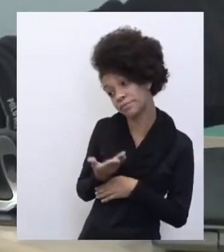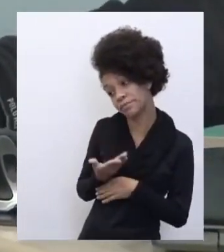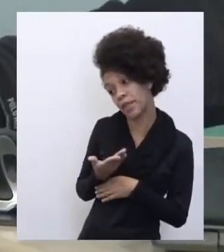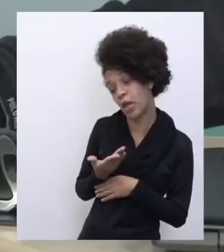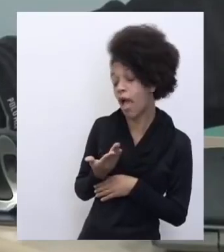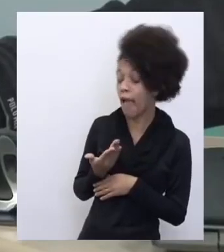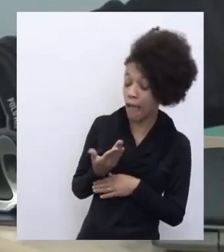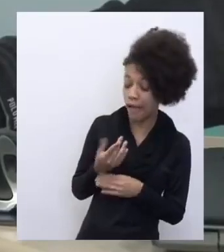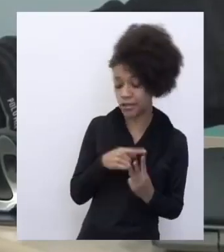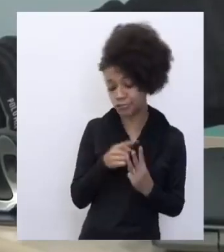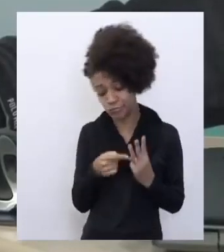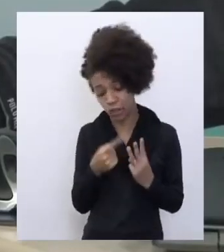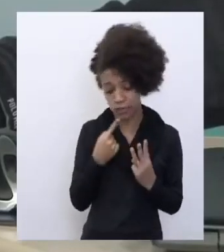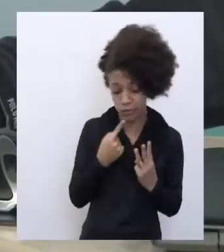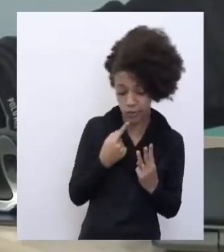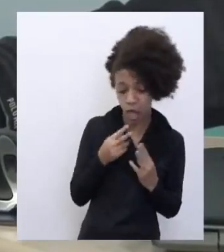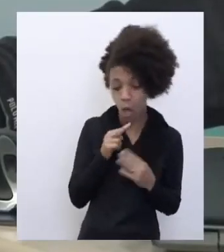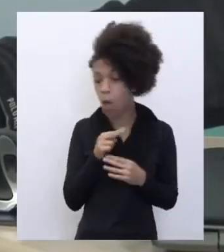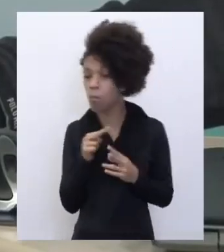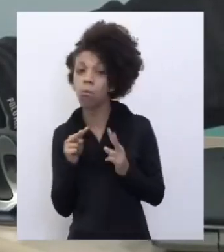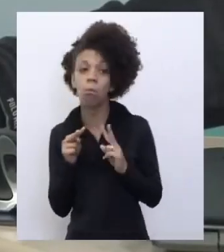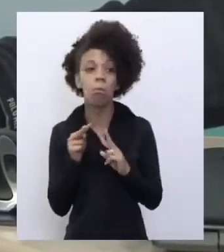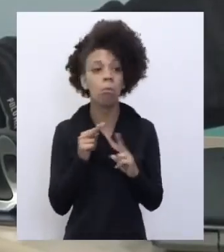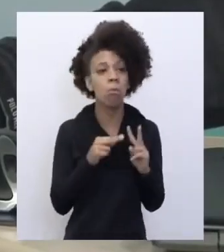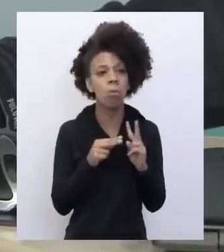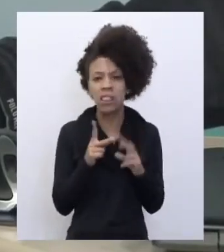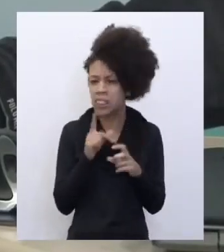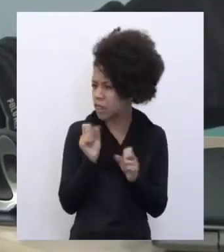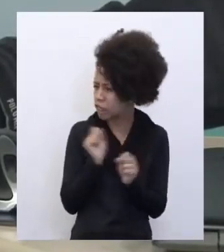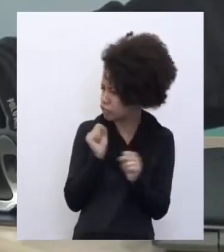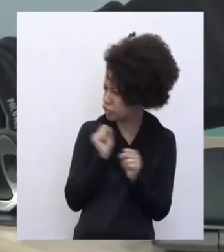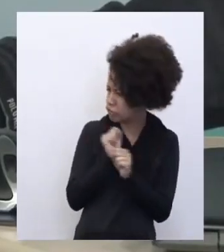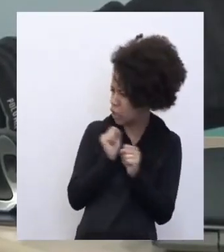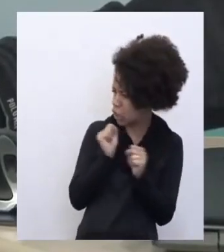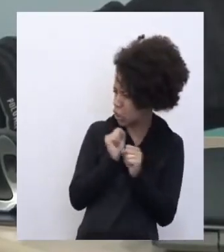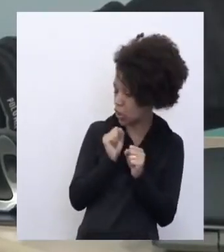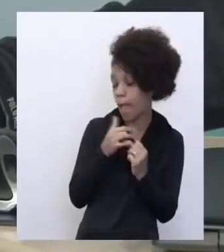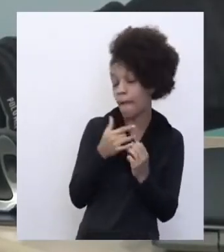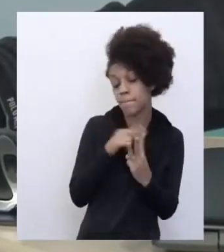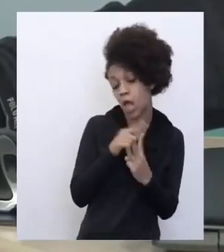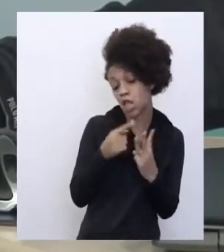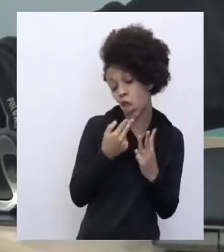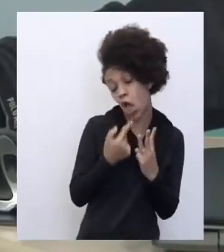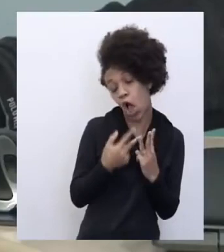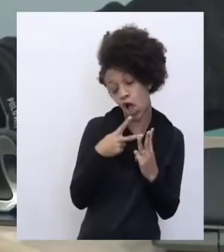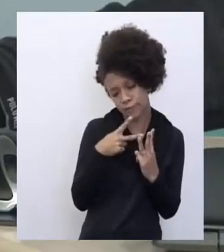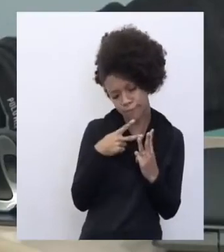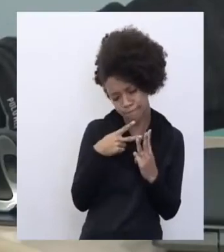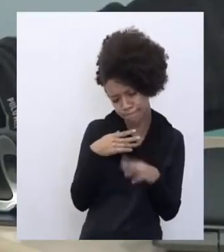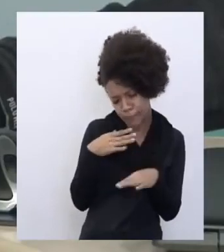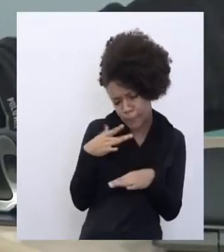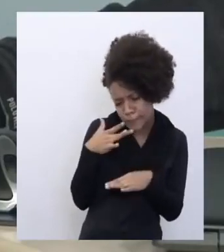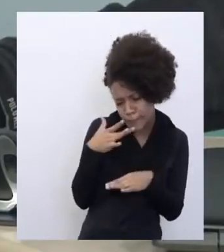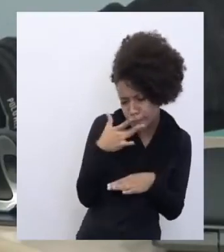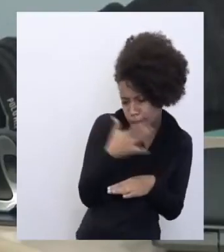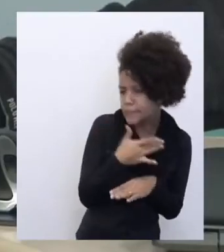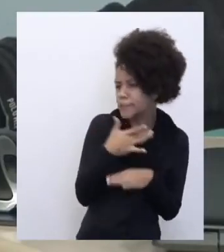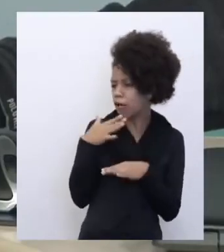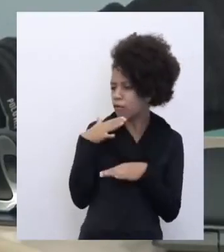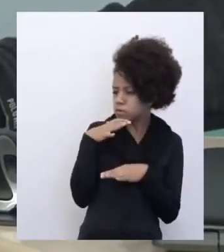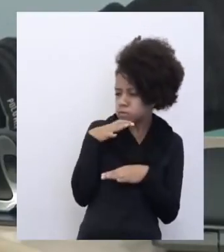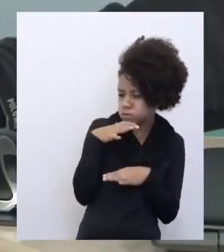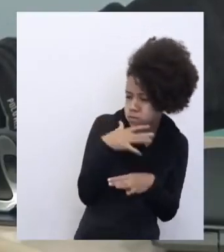tentando olhar o ambiente. Tá muito frio, e aí nós, como somos cores quentes, nós estamos tentando trazer mais